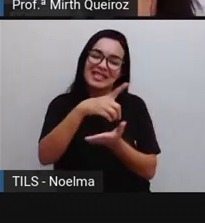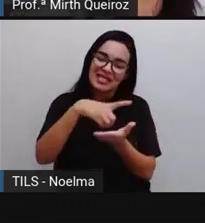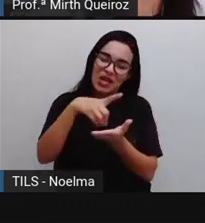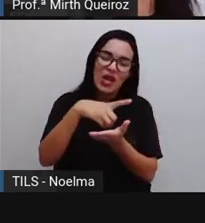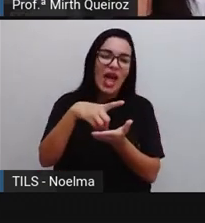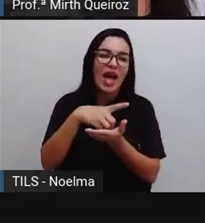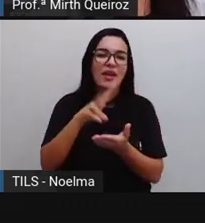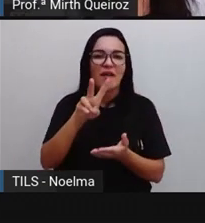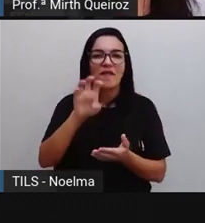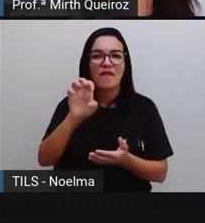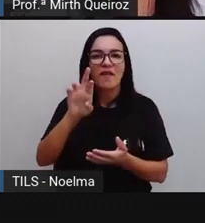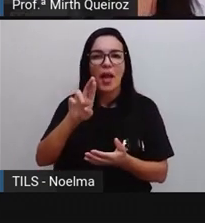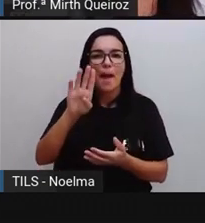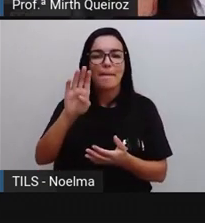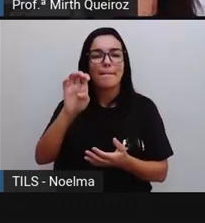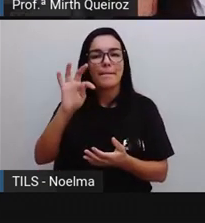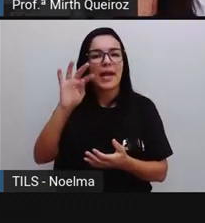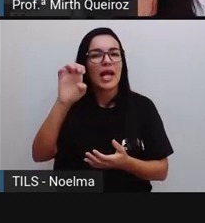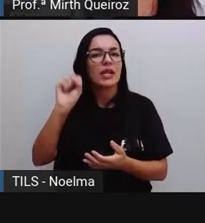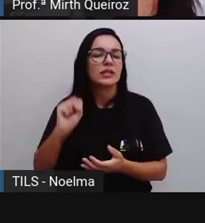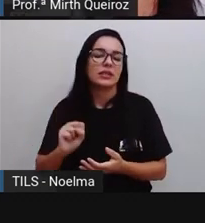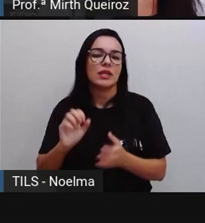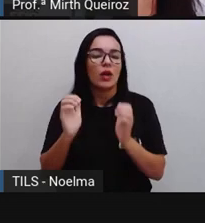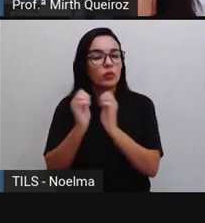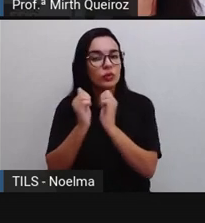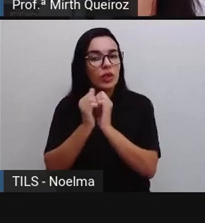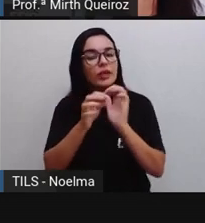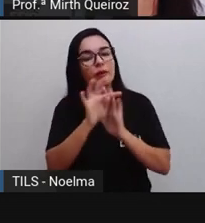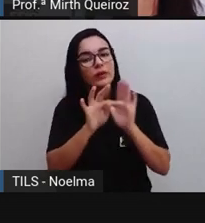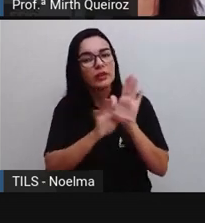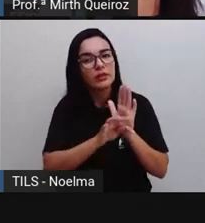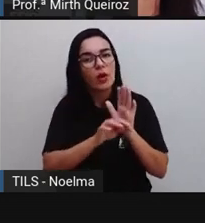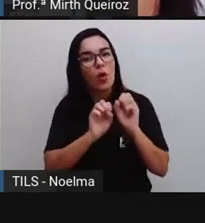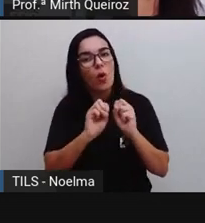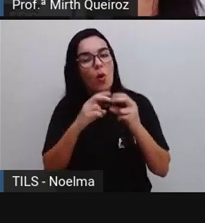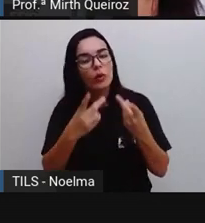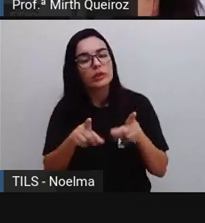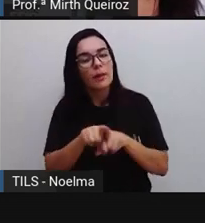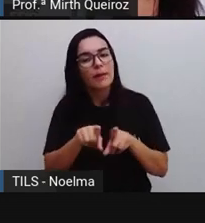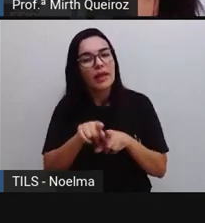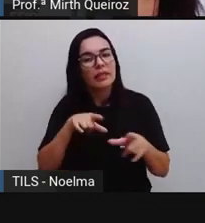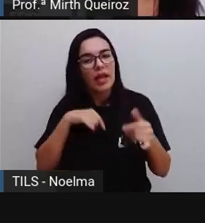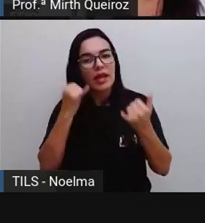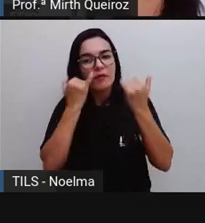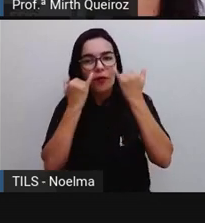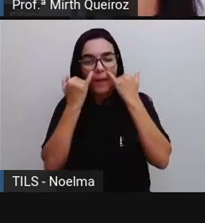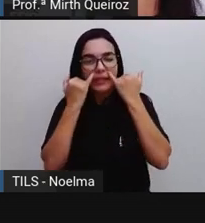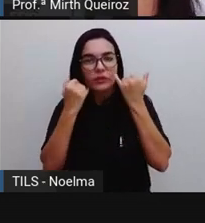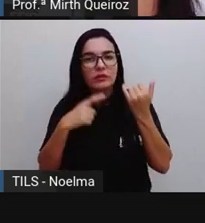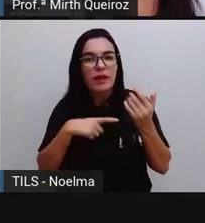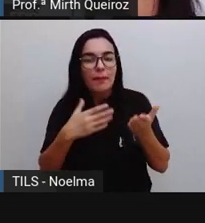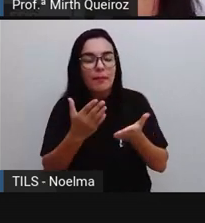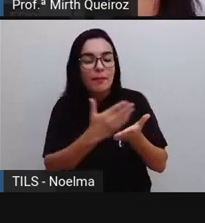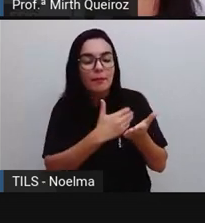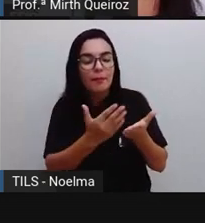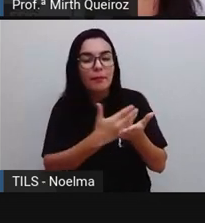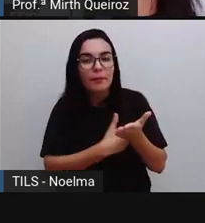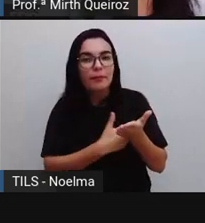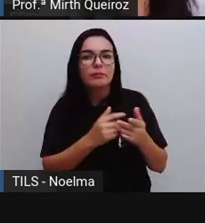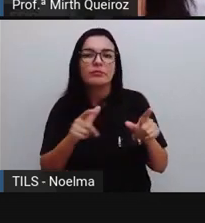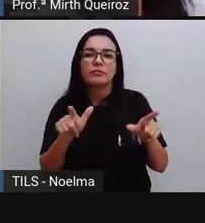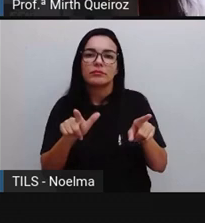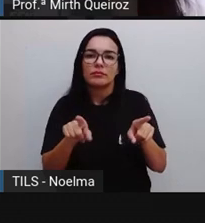No dicionário, né? Ou quando vocês querem saber informações sobre um termo, vocês vão utilizar também o quê? Verbetes, que vão estar em